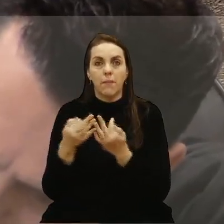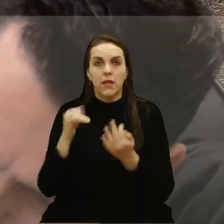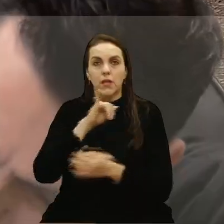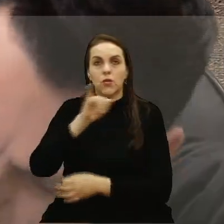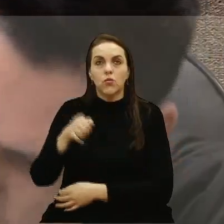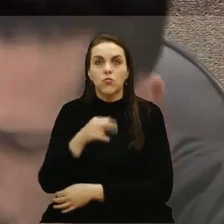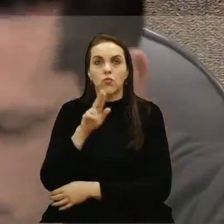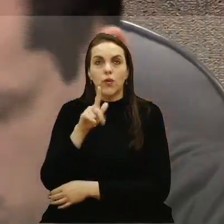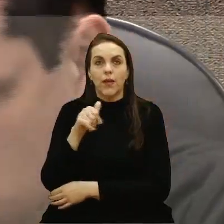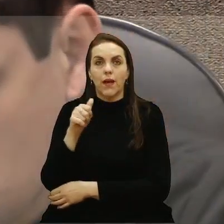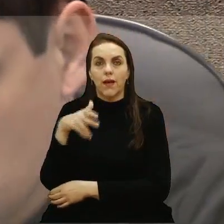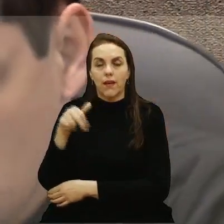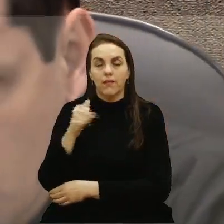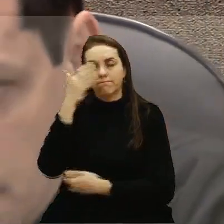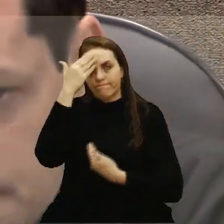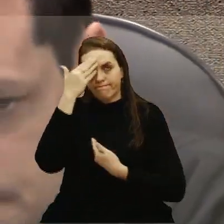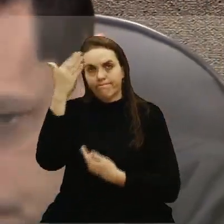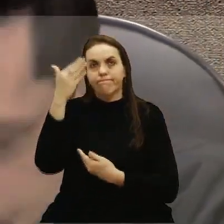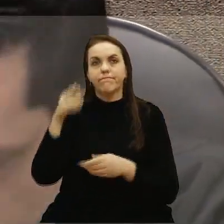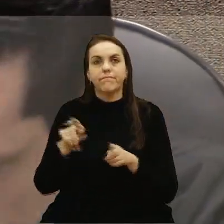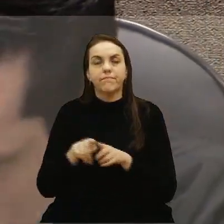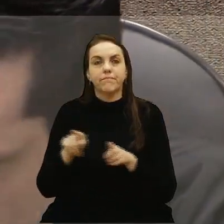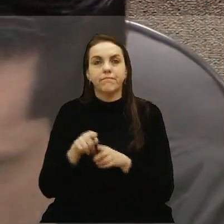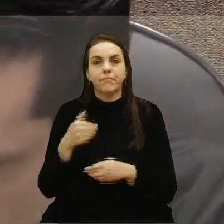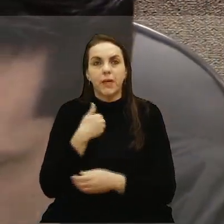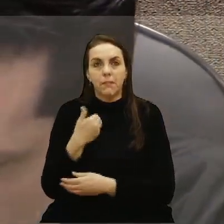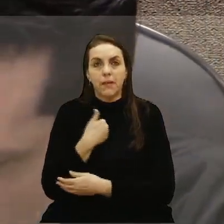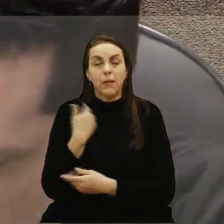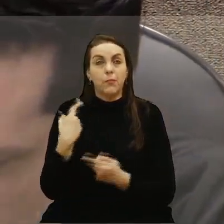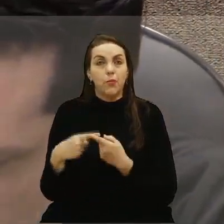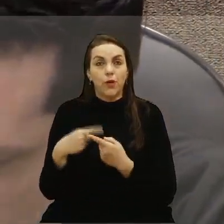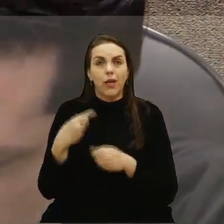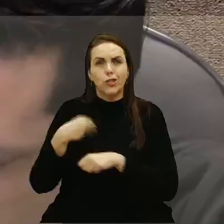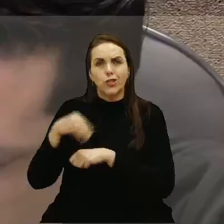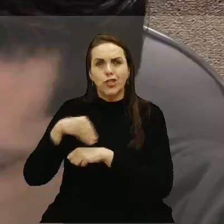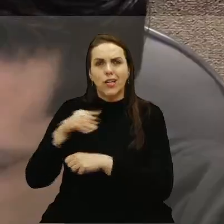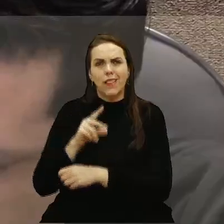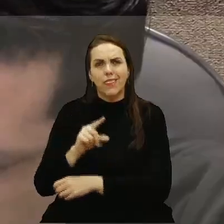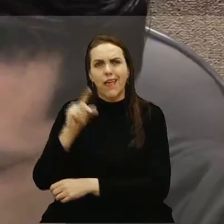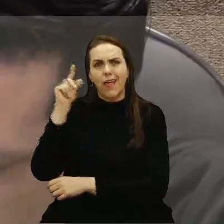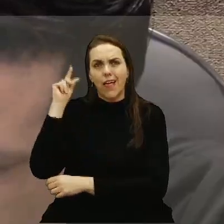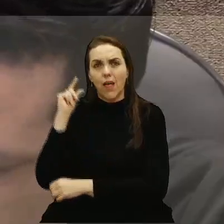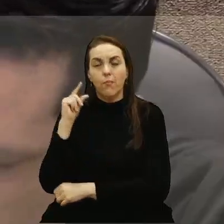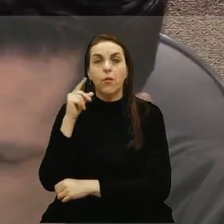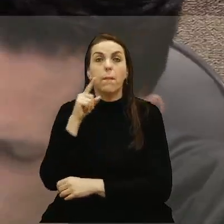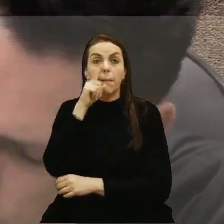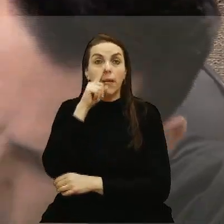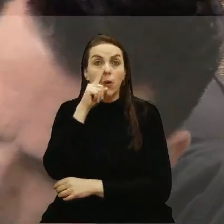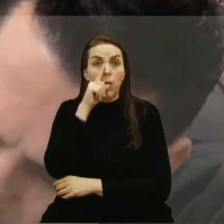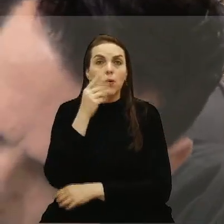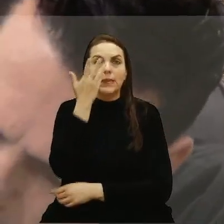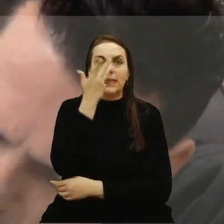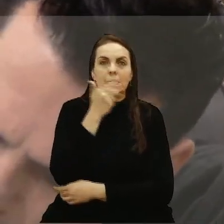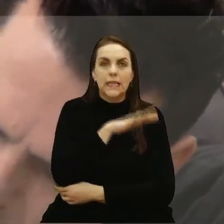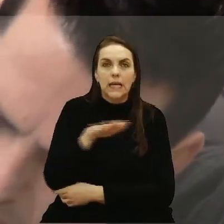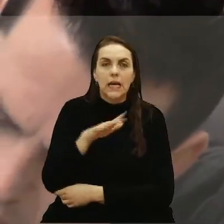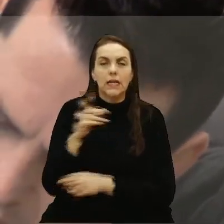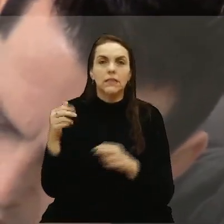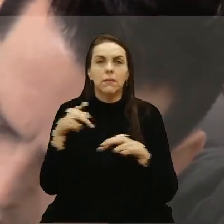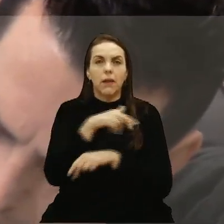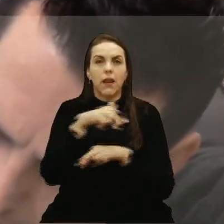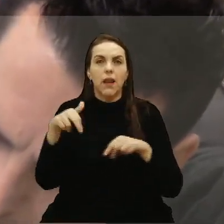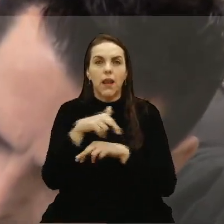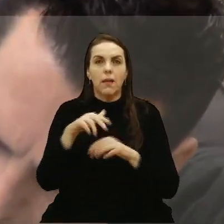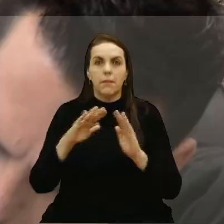a indicação já há bastante tempo, mas foi atendida e lá era bem perigoso também, por causa das crianças que transitam para a